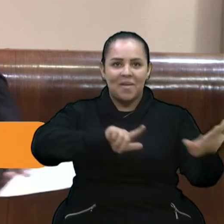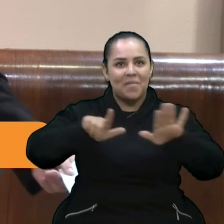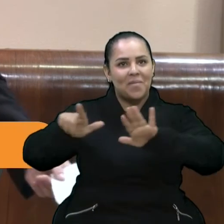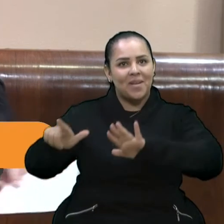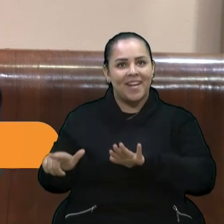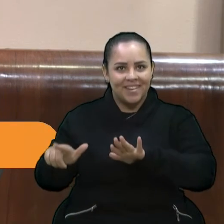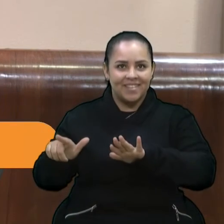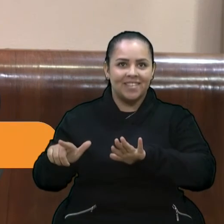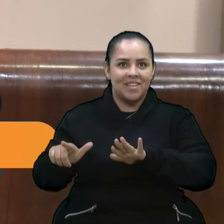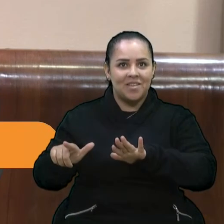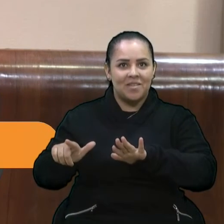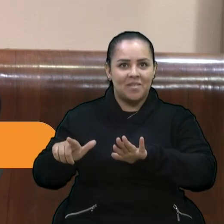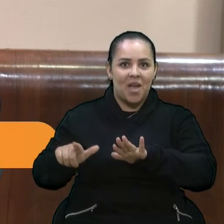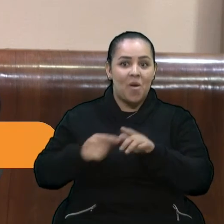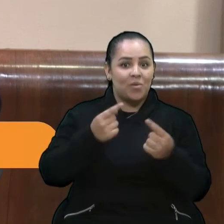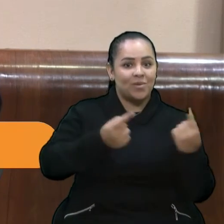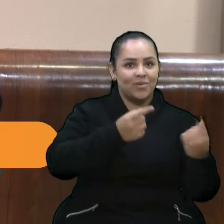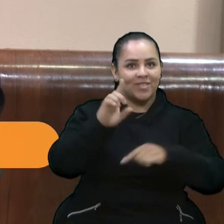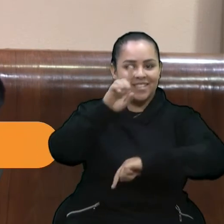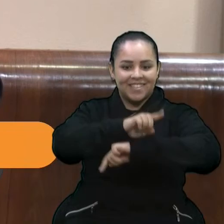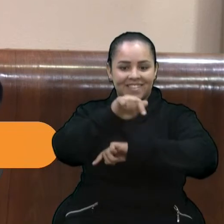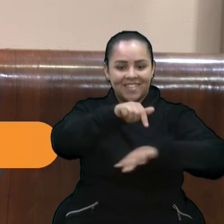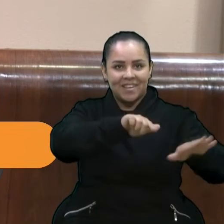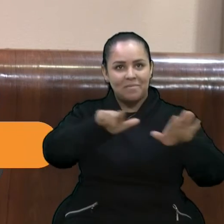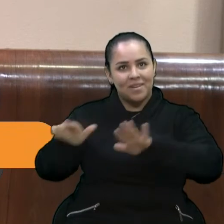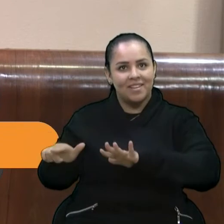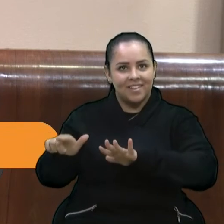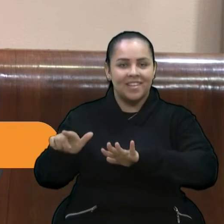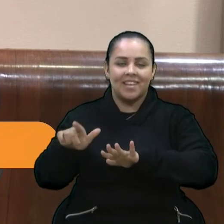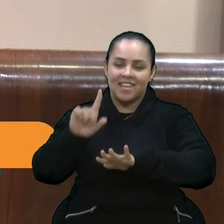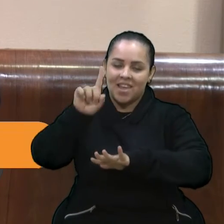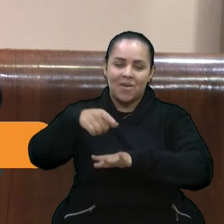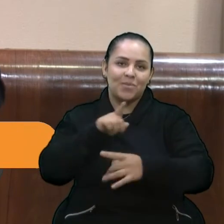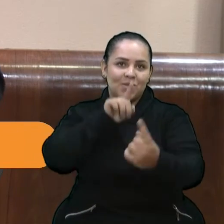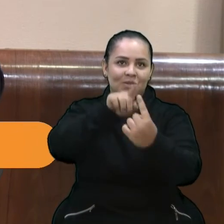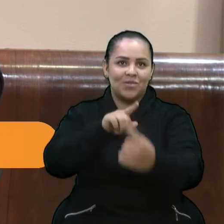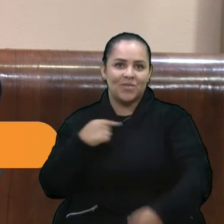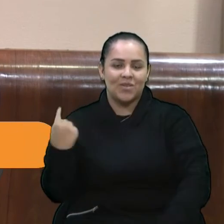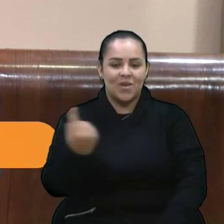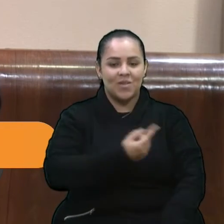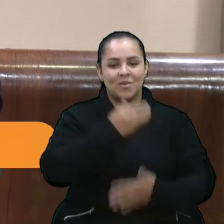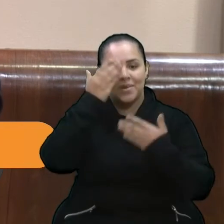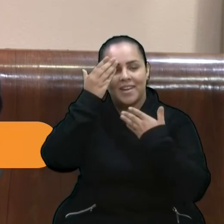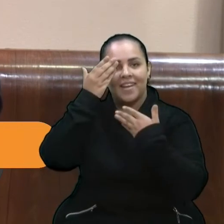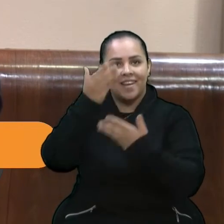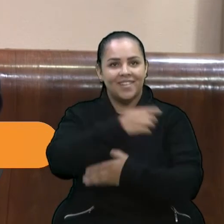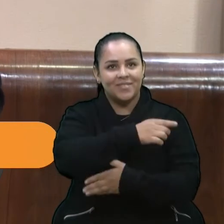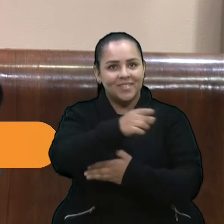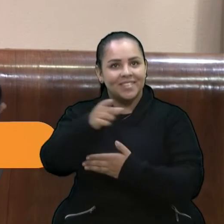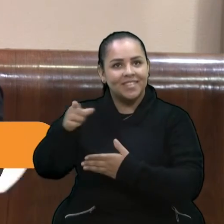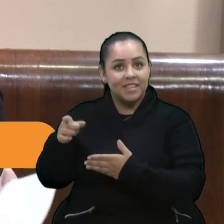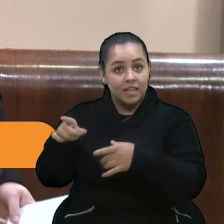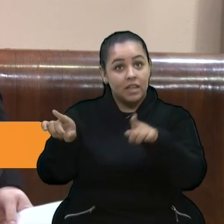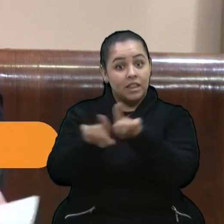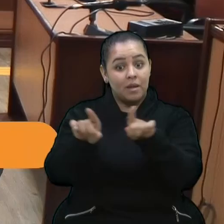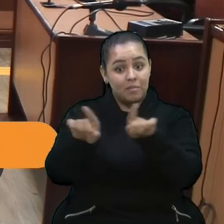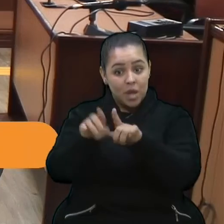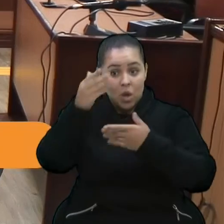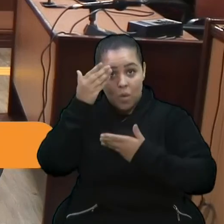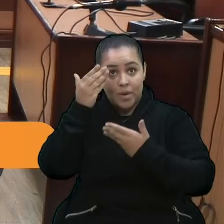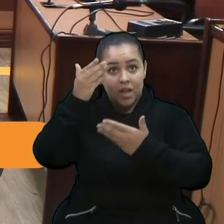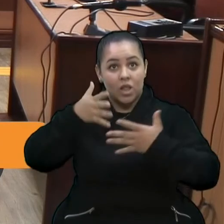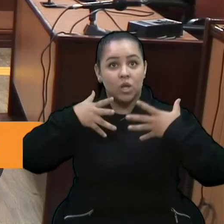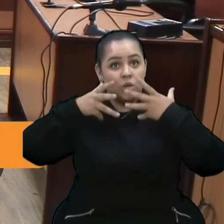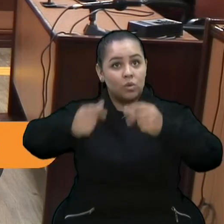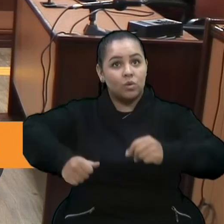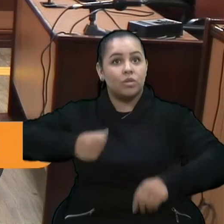ou em alguns dias dessa semana. Esse foi nosso objetivo. Nosso agradecimento também a todos os